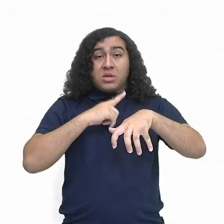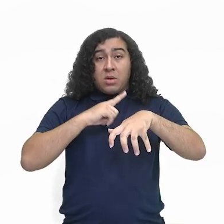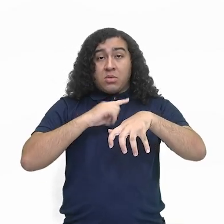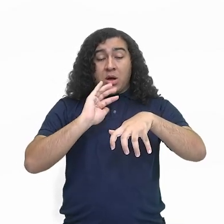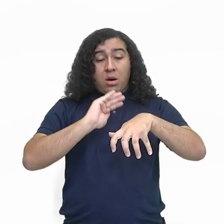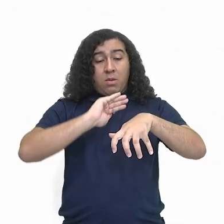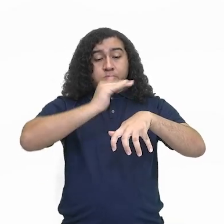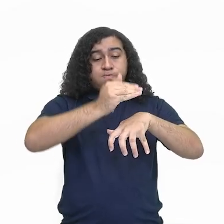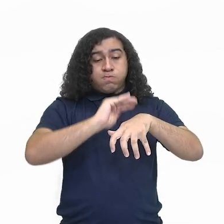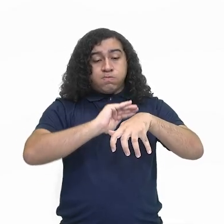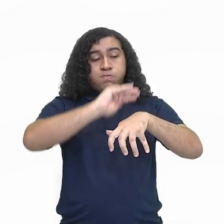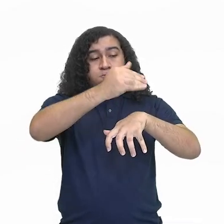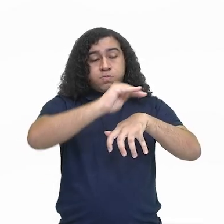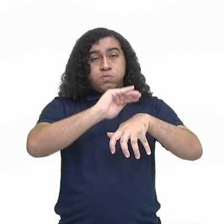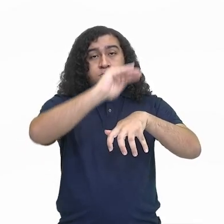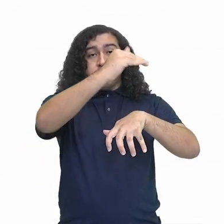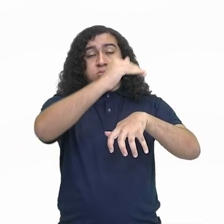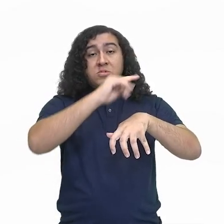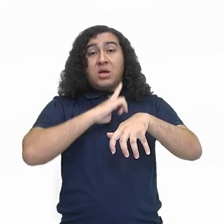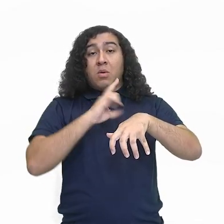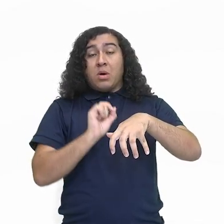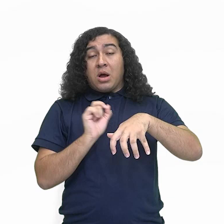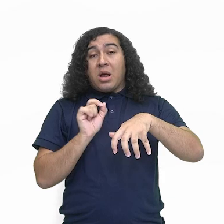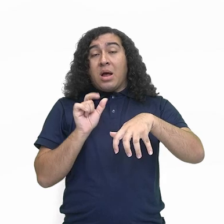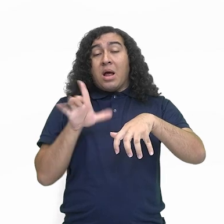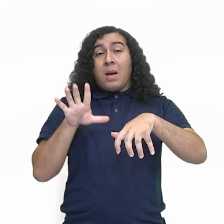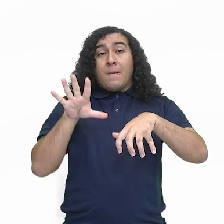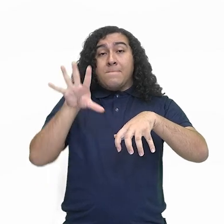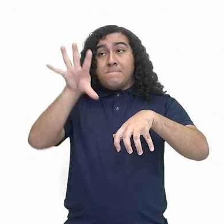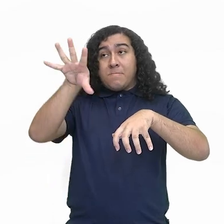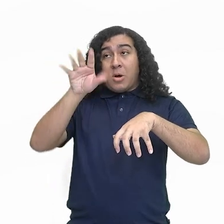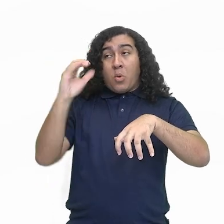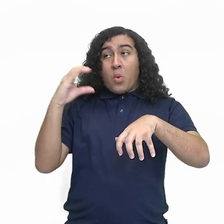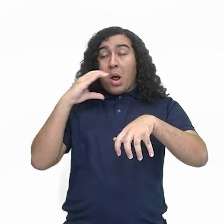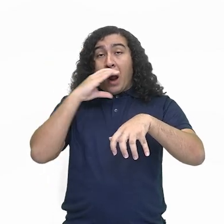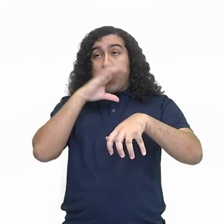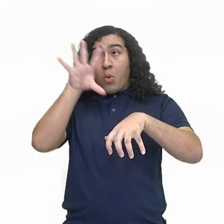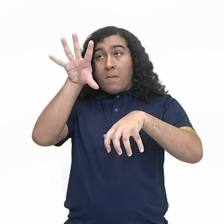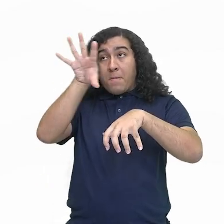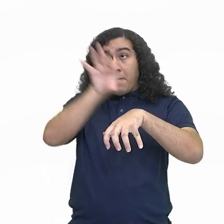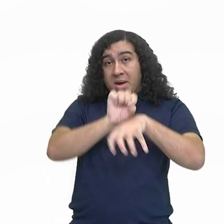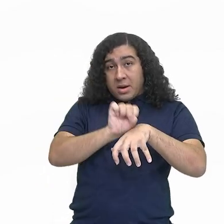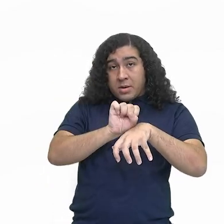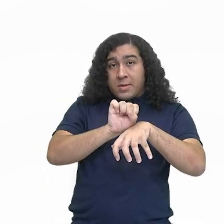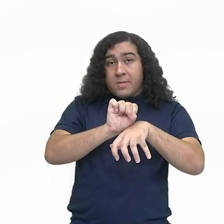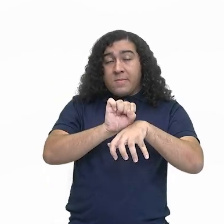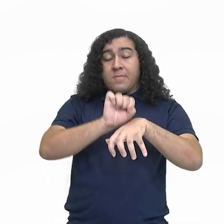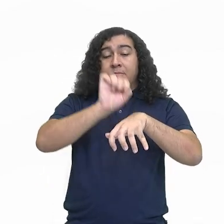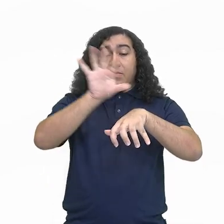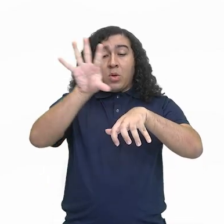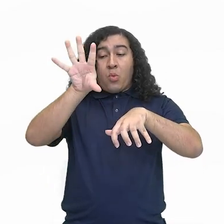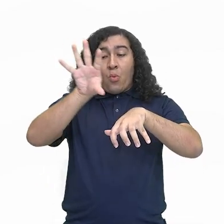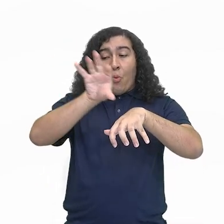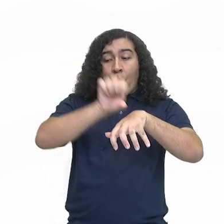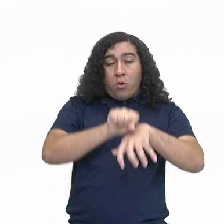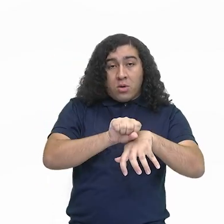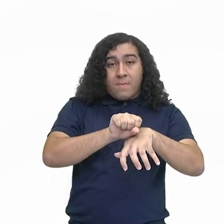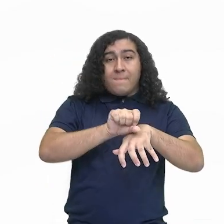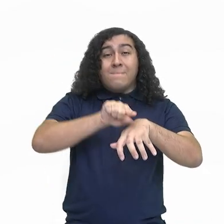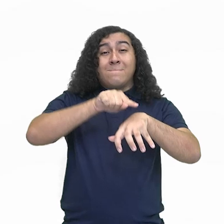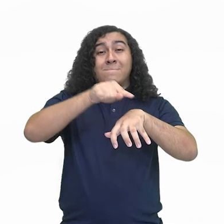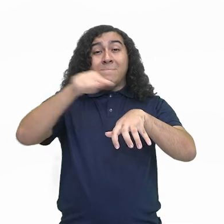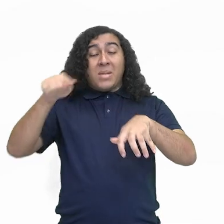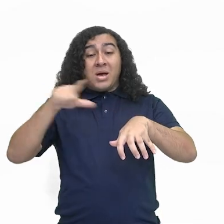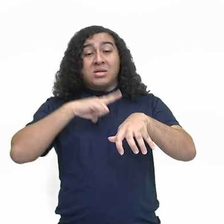da atmosfera retendo, né, esse calor na superfície terrestre, mas nós vamos ter